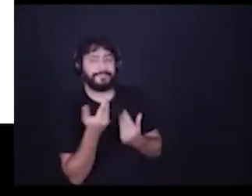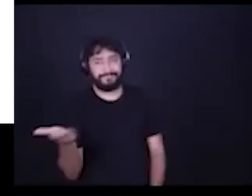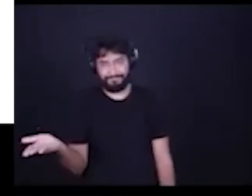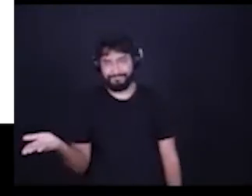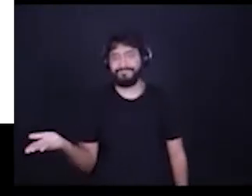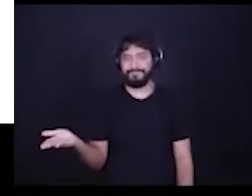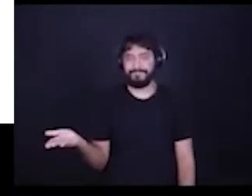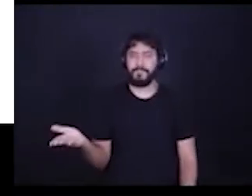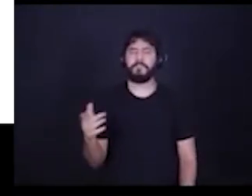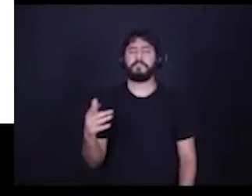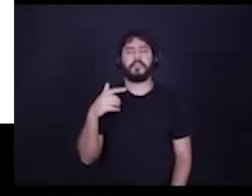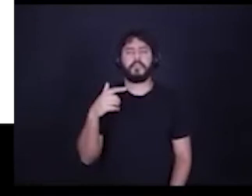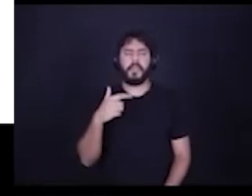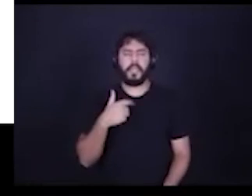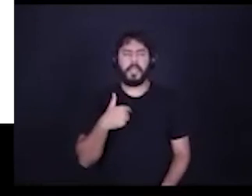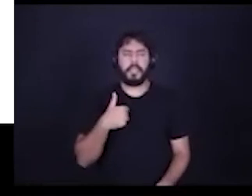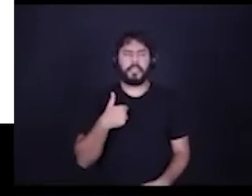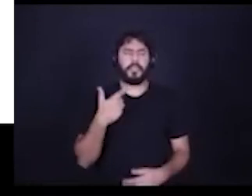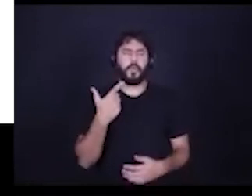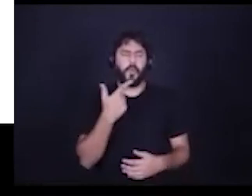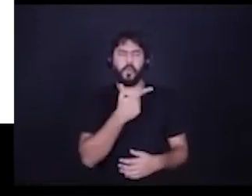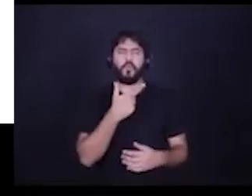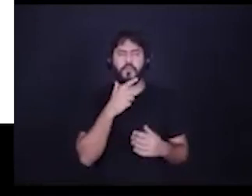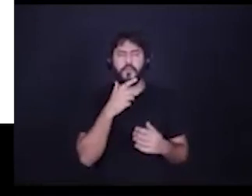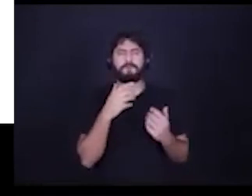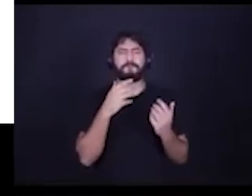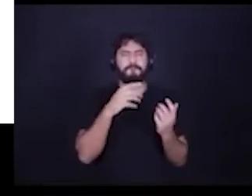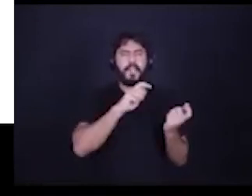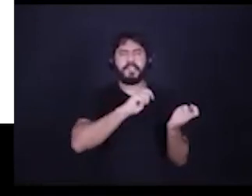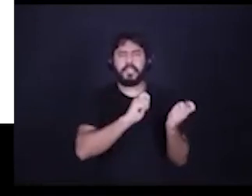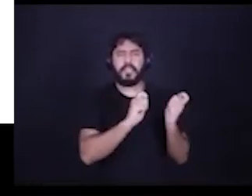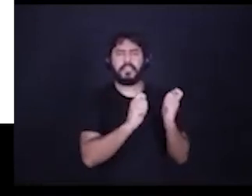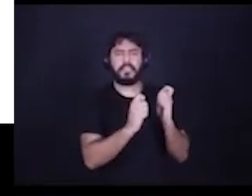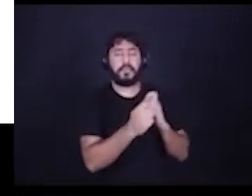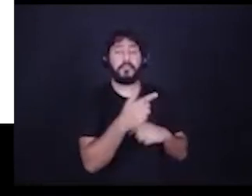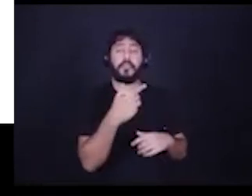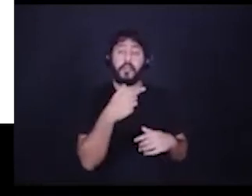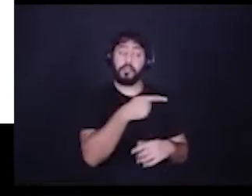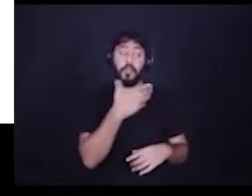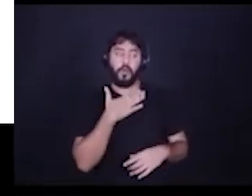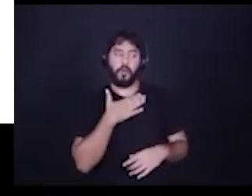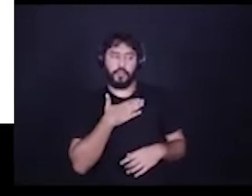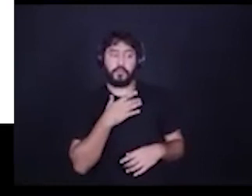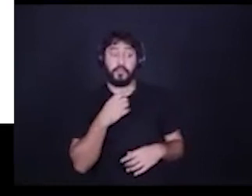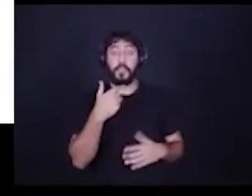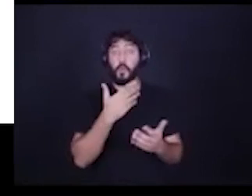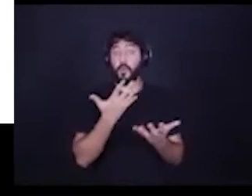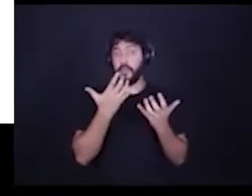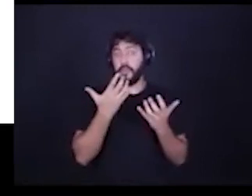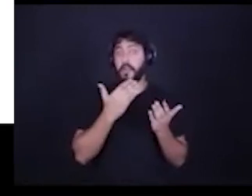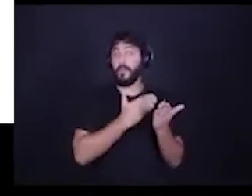E aí eu fui chegando meio que nesse resultado aqui. Eu tinha gostado muito de Onde Se Tava, eu queria desde o início que a capa do